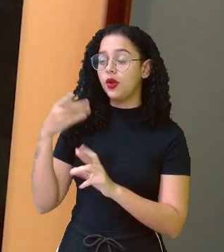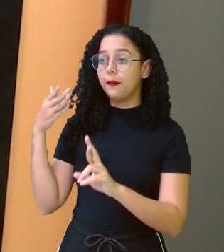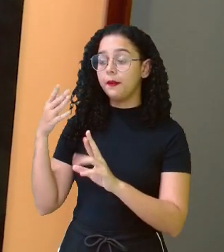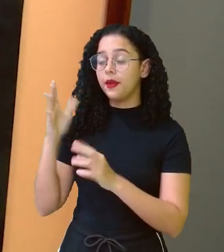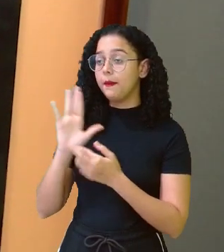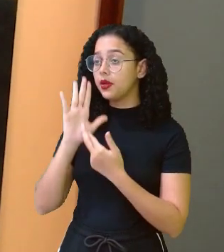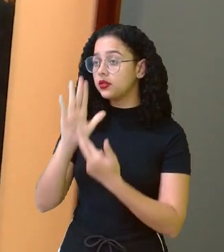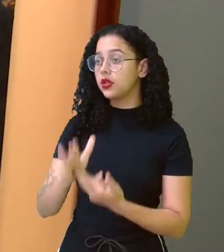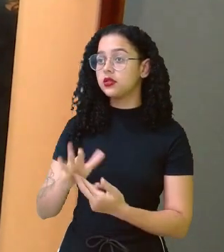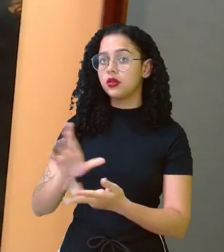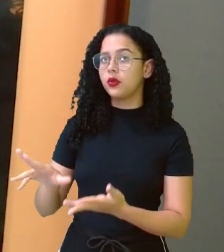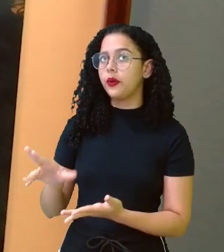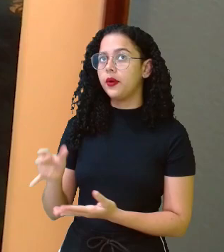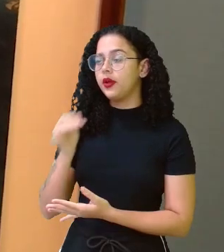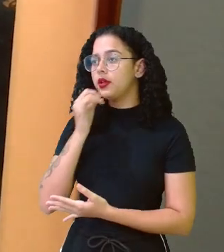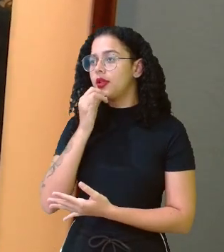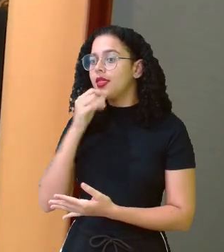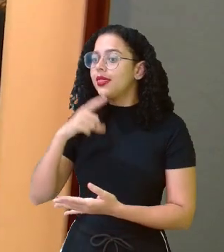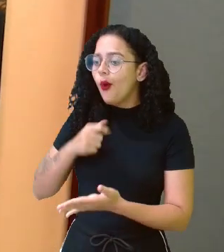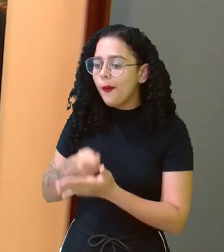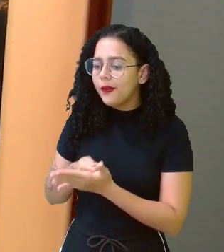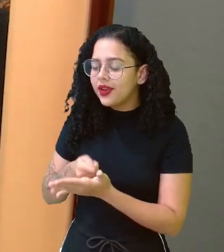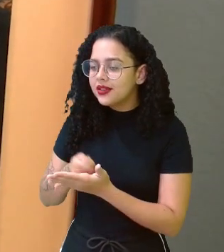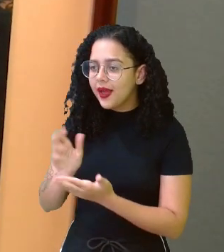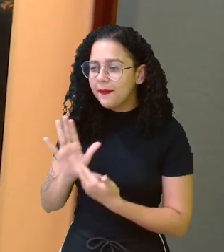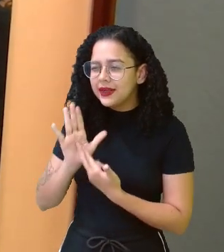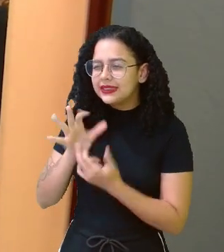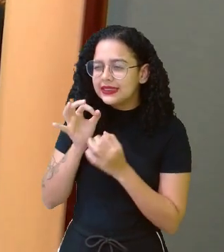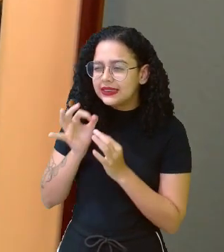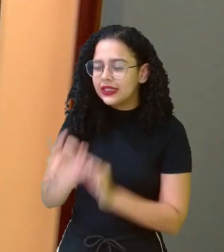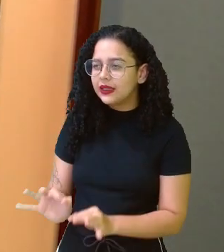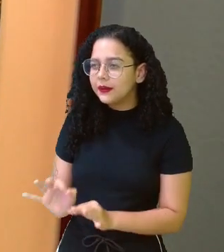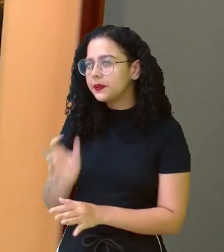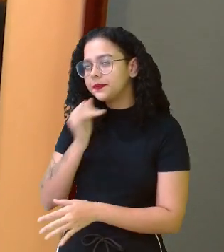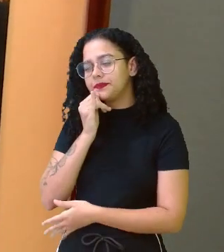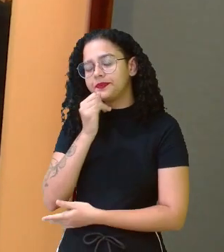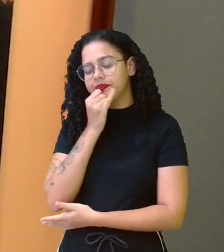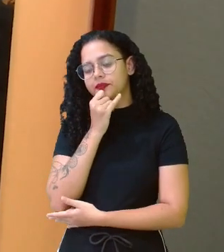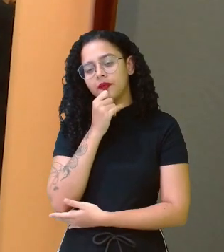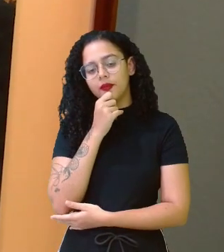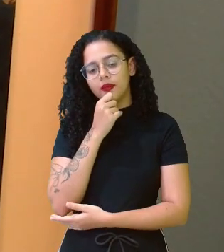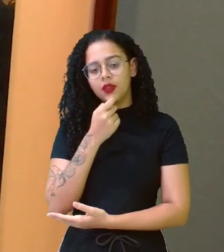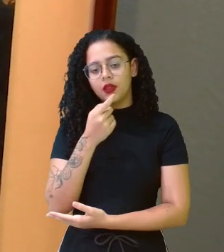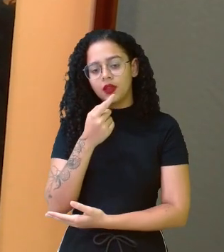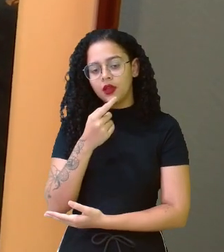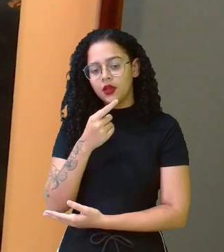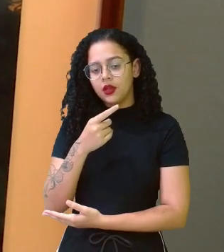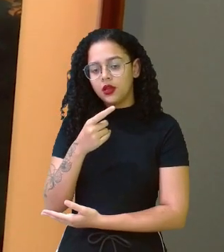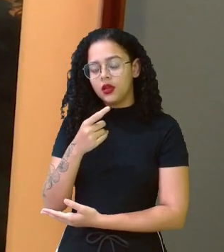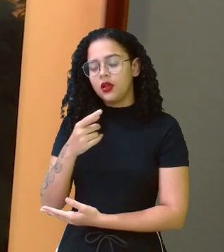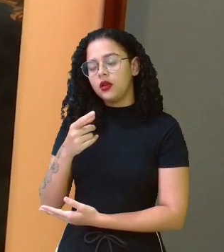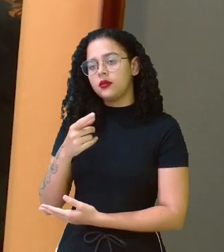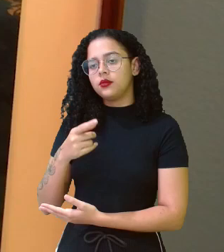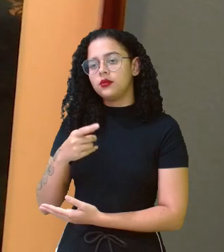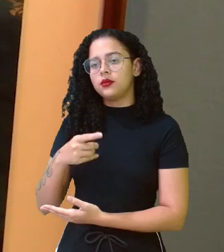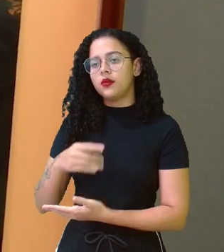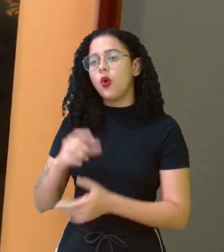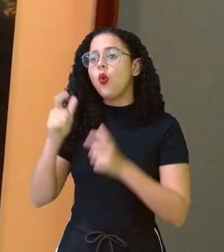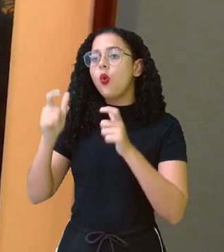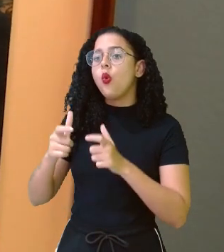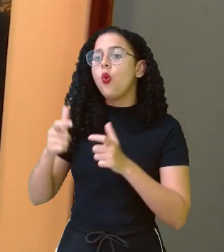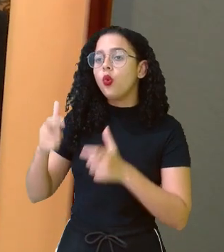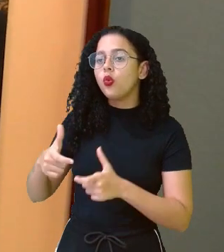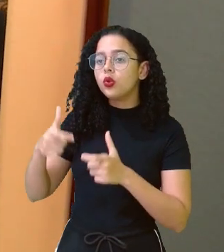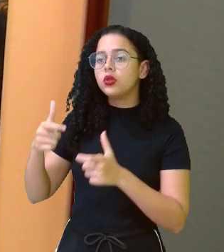não necessariamente ele tem a obrigação de representar exatamente, por exemplo, onde é que fica o edifício da Bolsa de Valores, onde é que fica